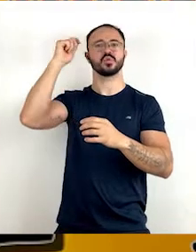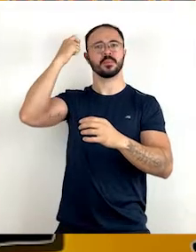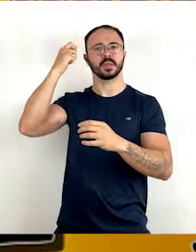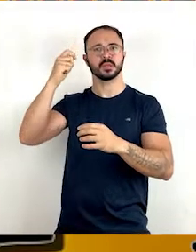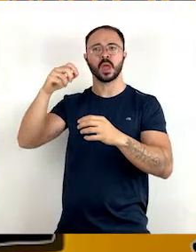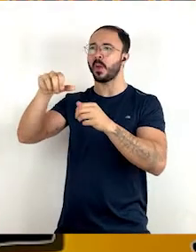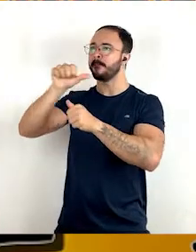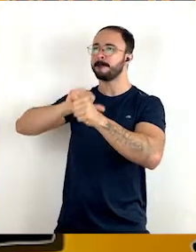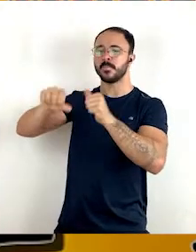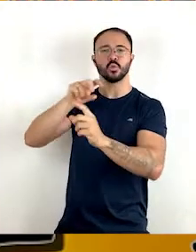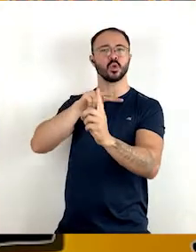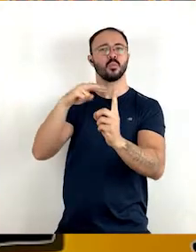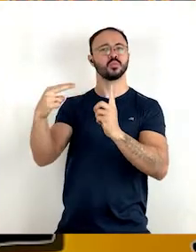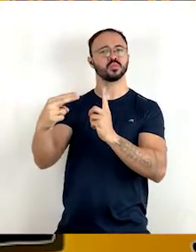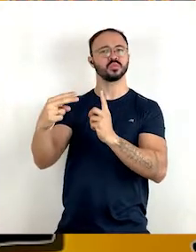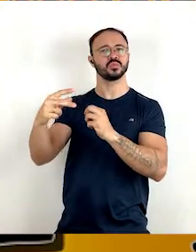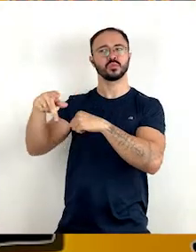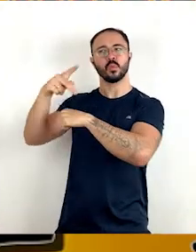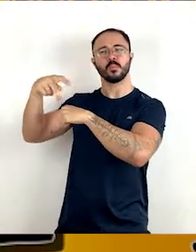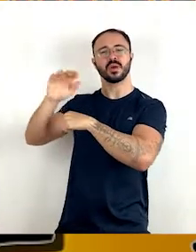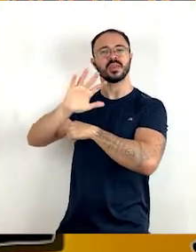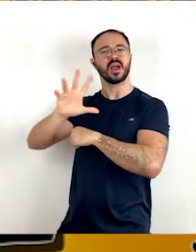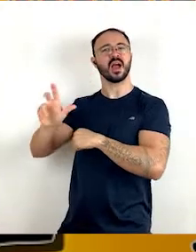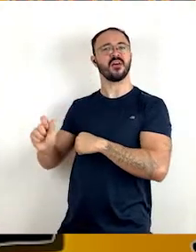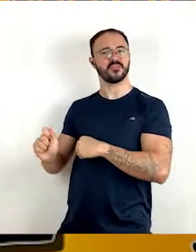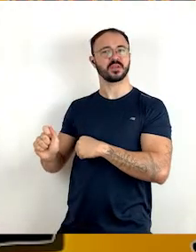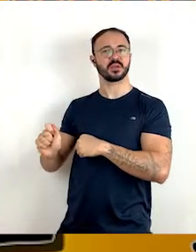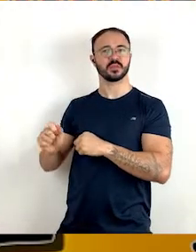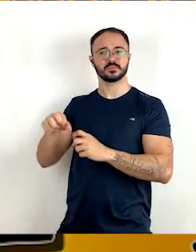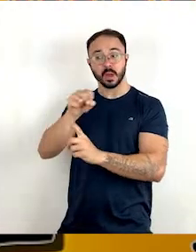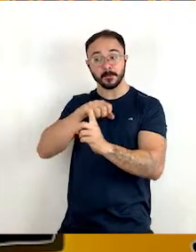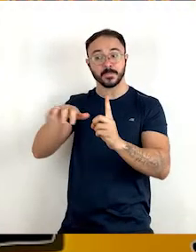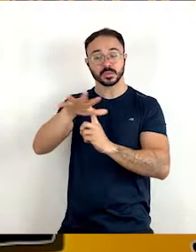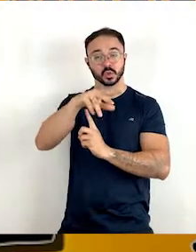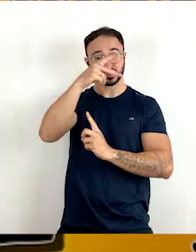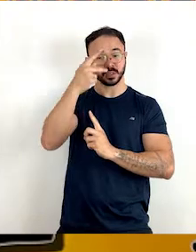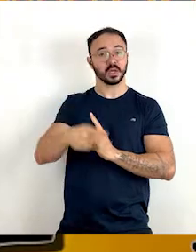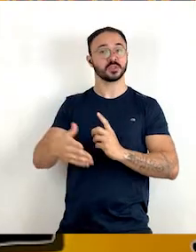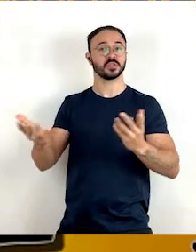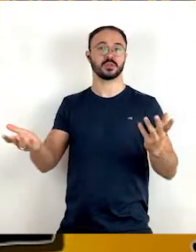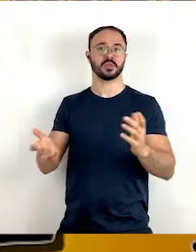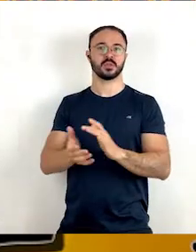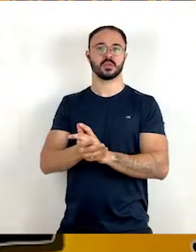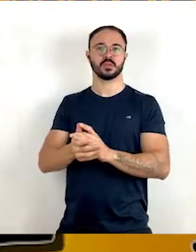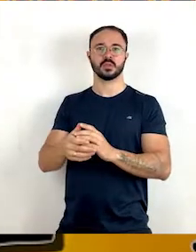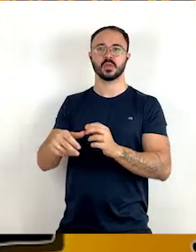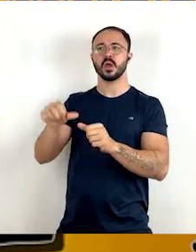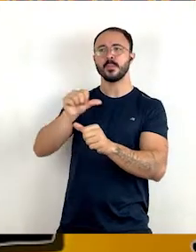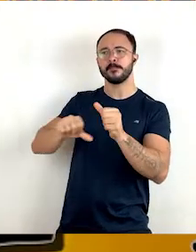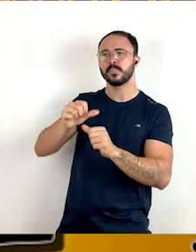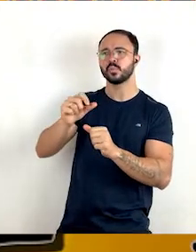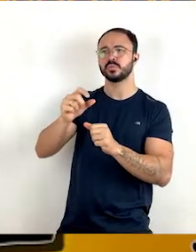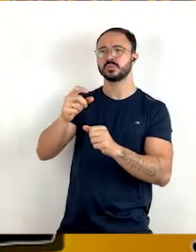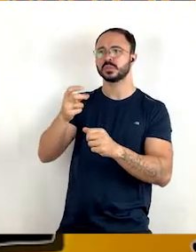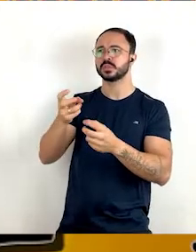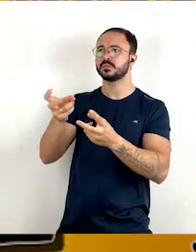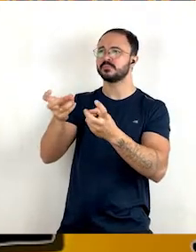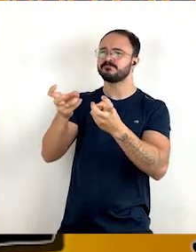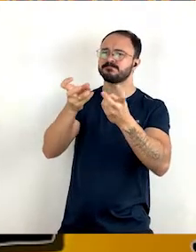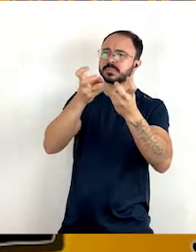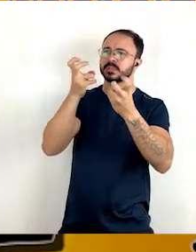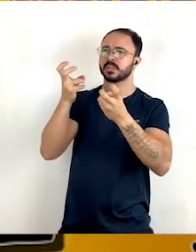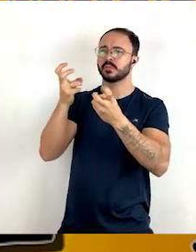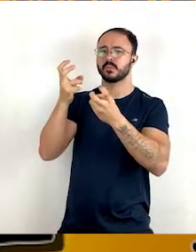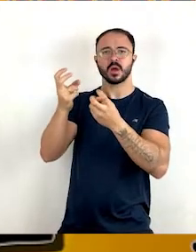que nós temos sobre a África, que traz um novo olhar sobre a sociedade, sobre a cultura, as riquezas, de maneira